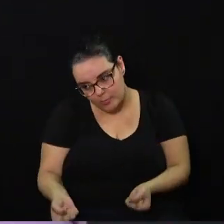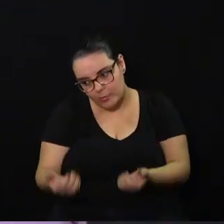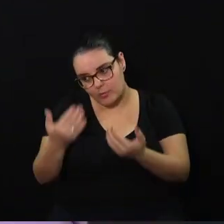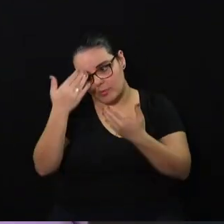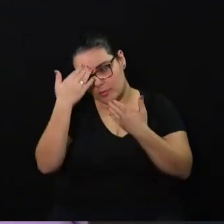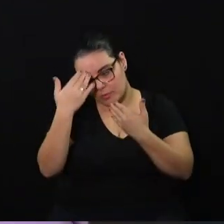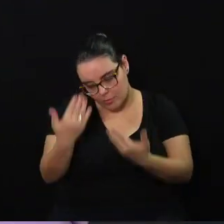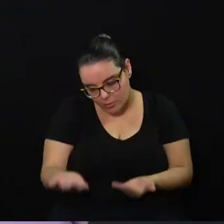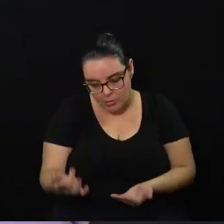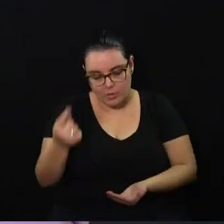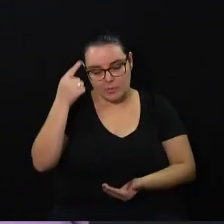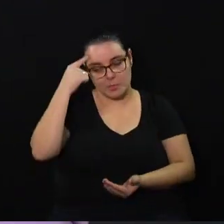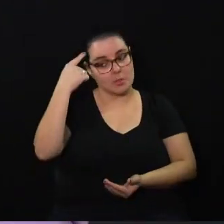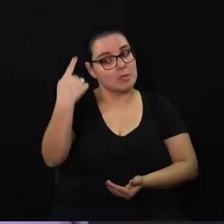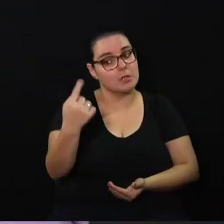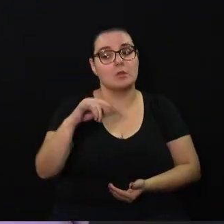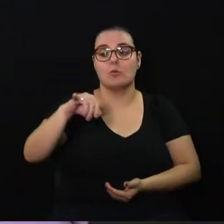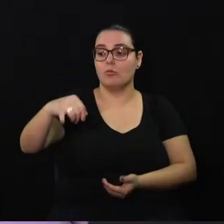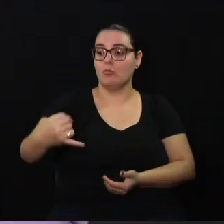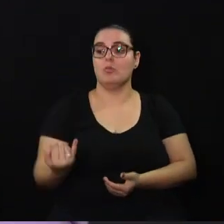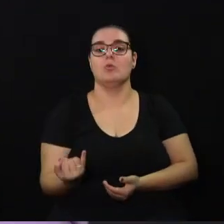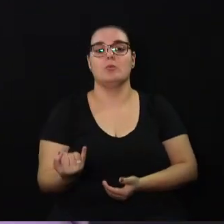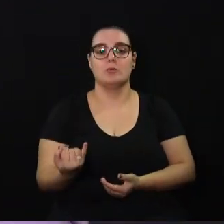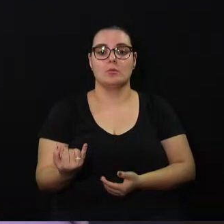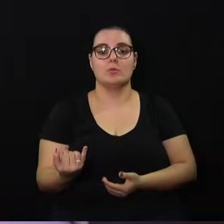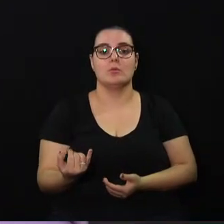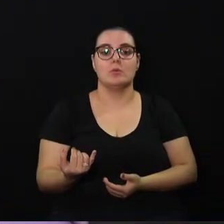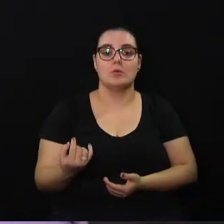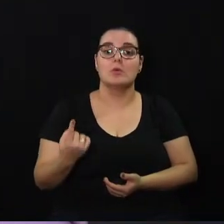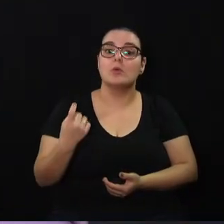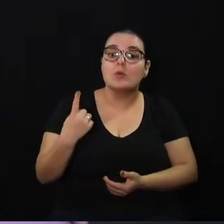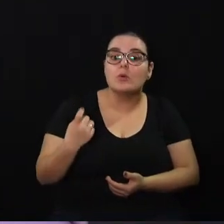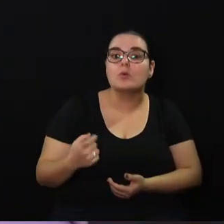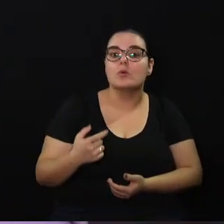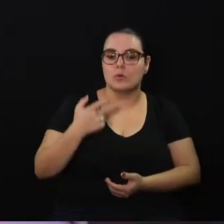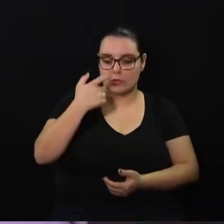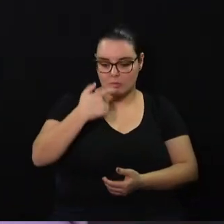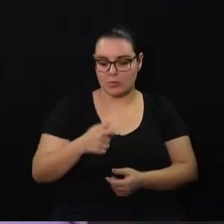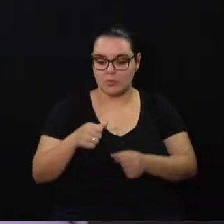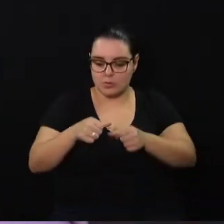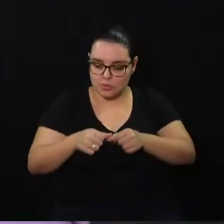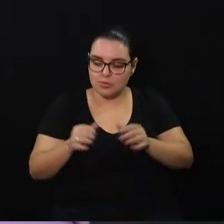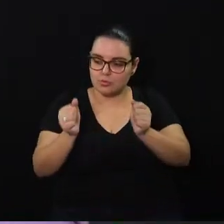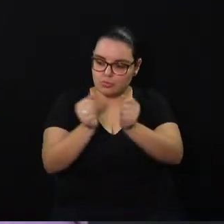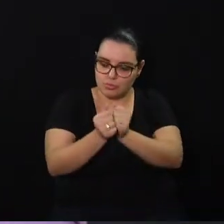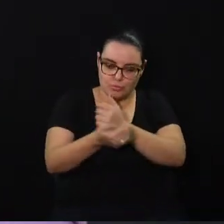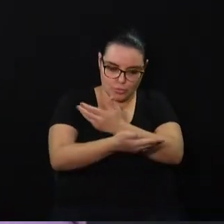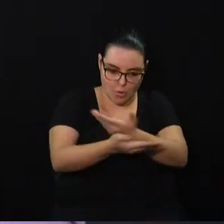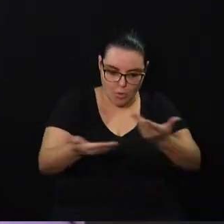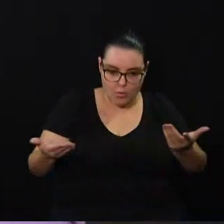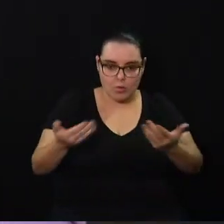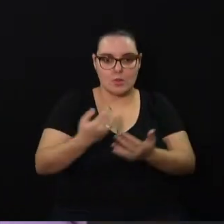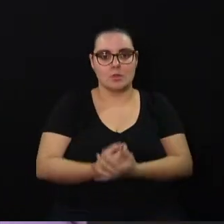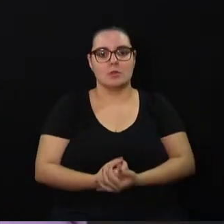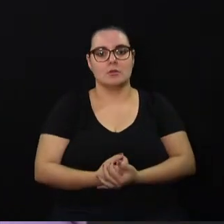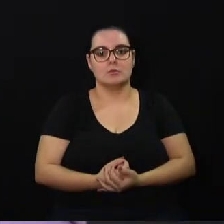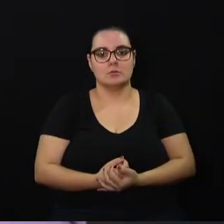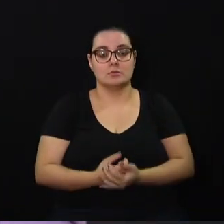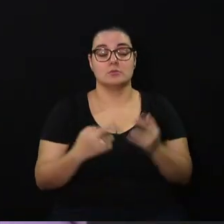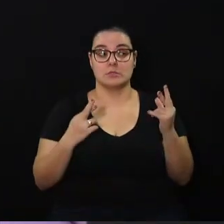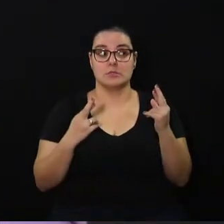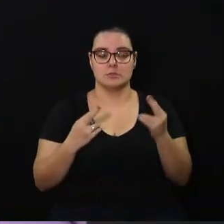muito a isso essa oportunidade muito rica muito única que está aqui hoje com todos vocês espero que a gente tenha